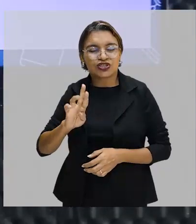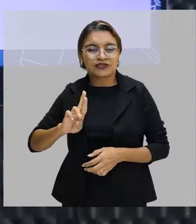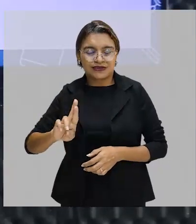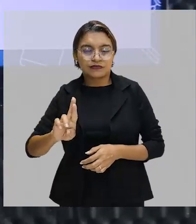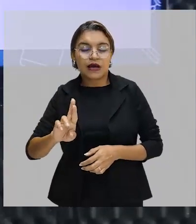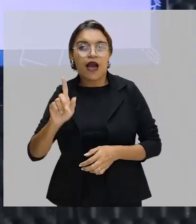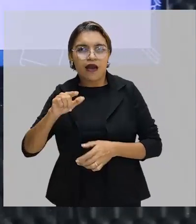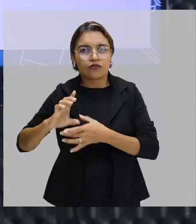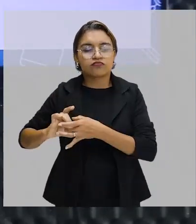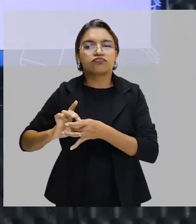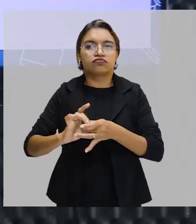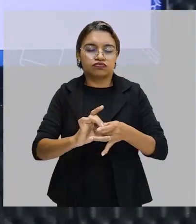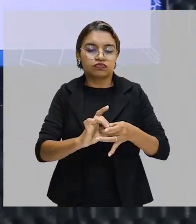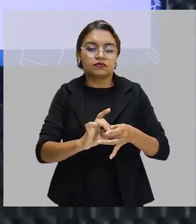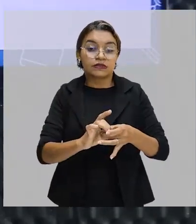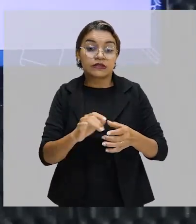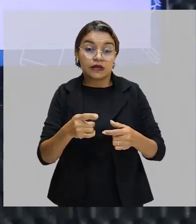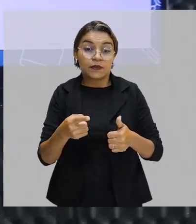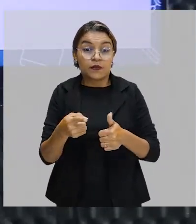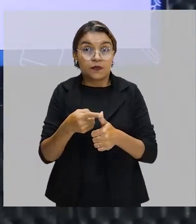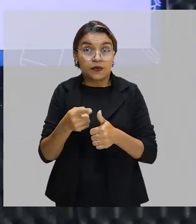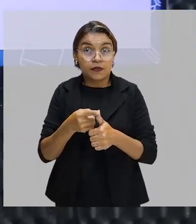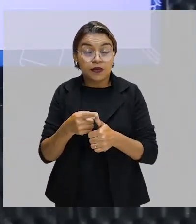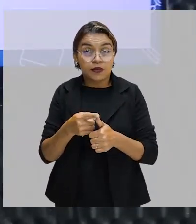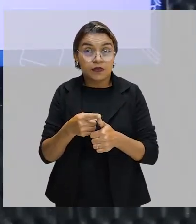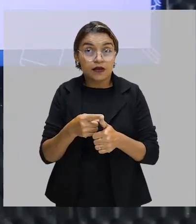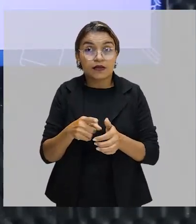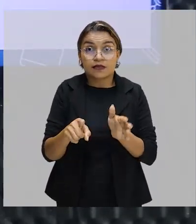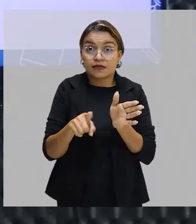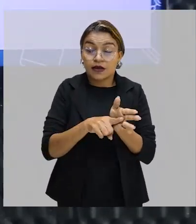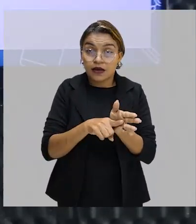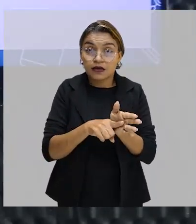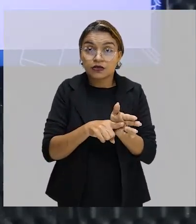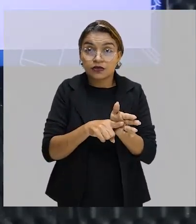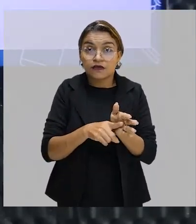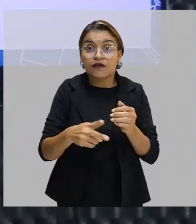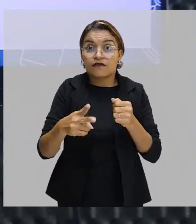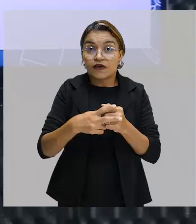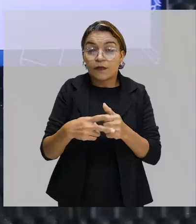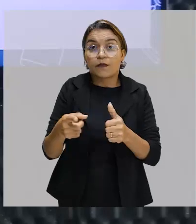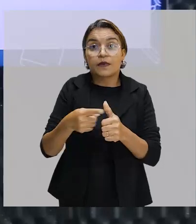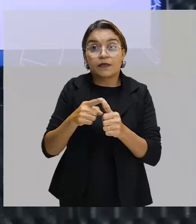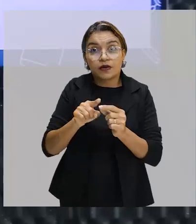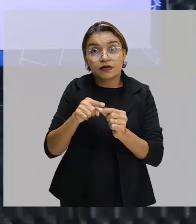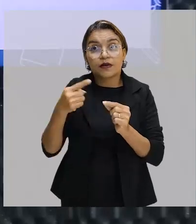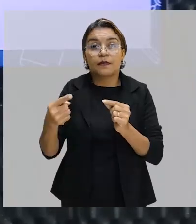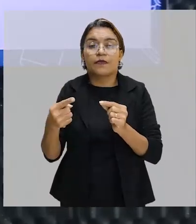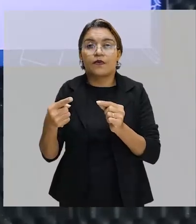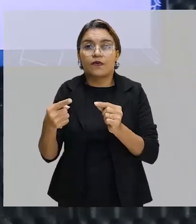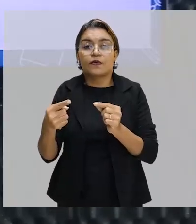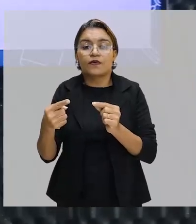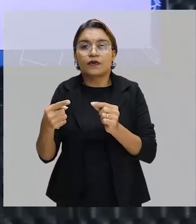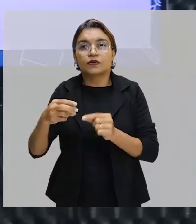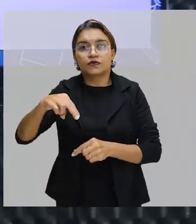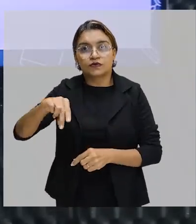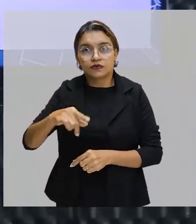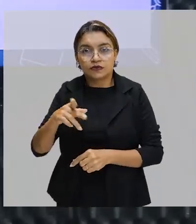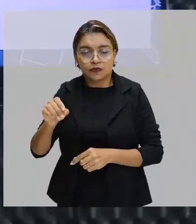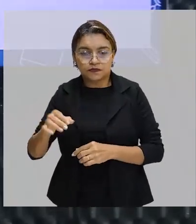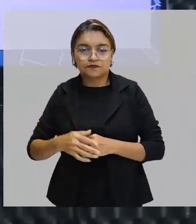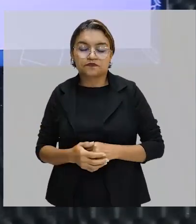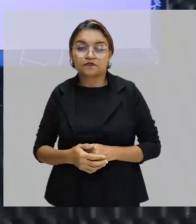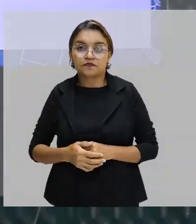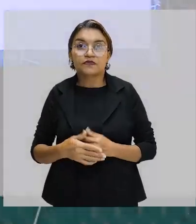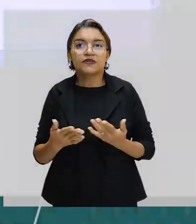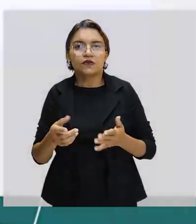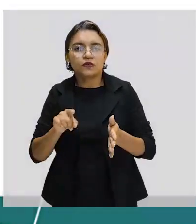forma negativa, verbo primeiro, não em inglês depois, ok? E na interrogativa, são as perguntas, a